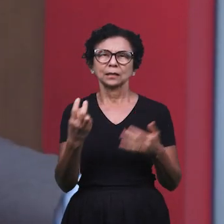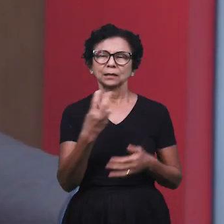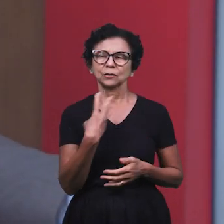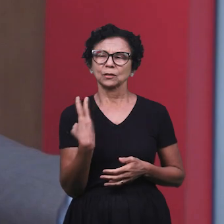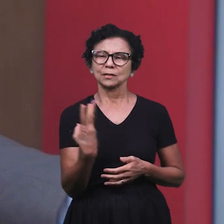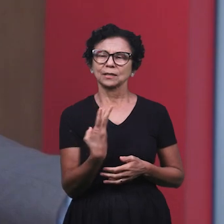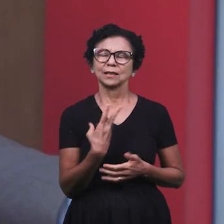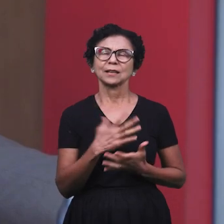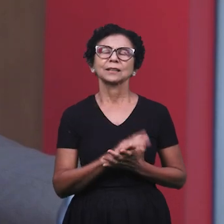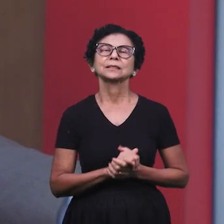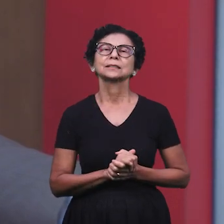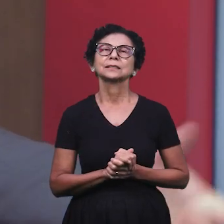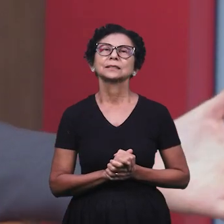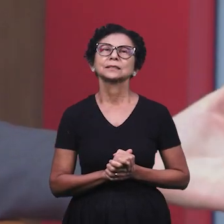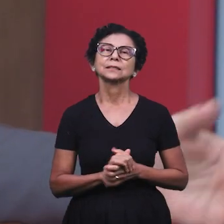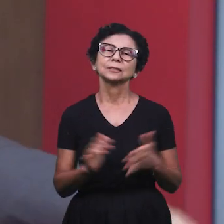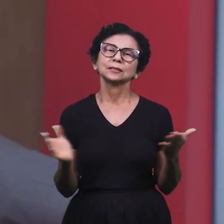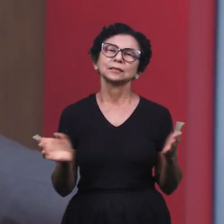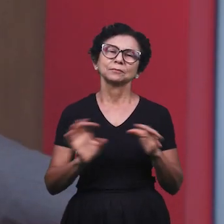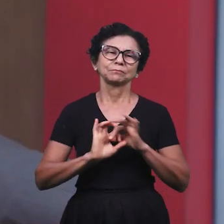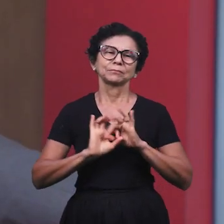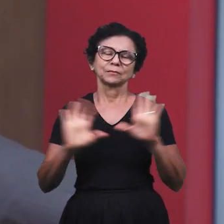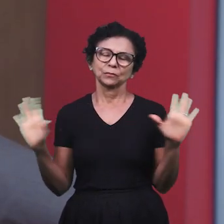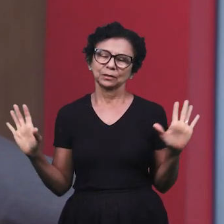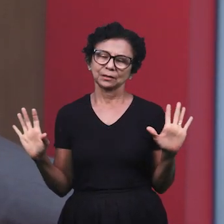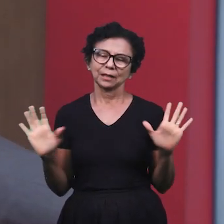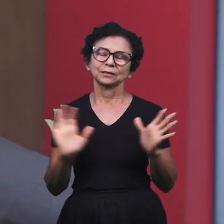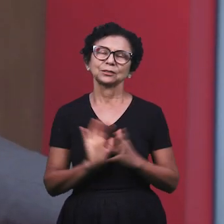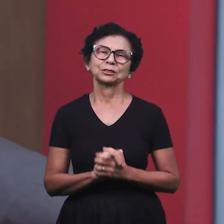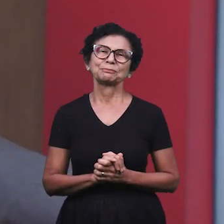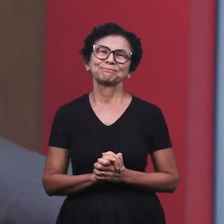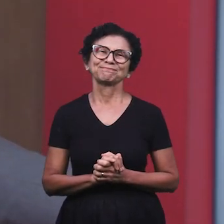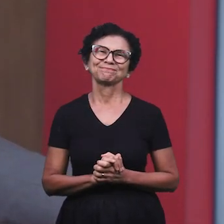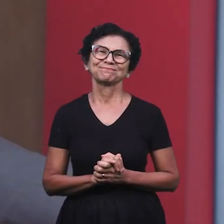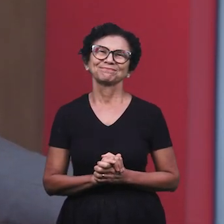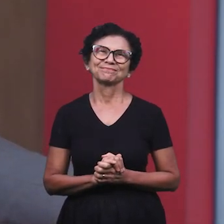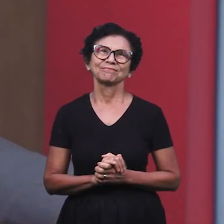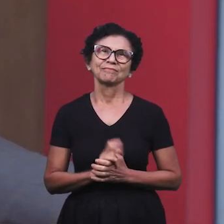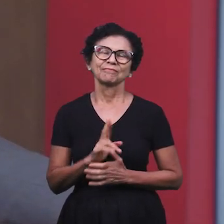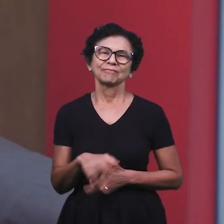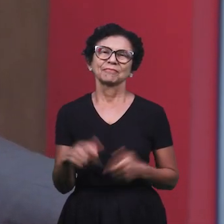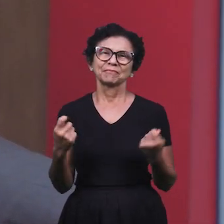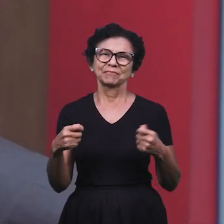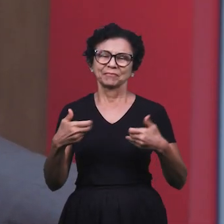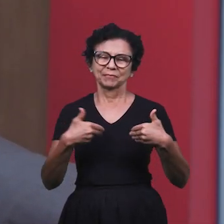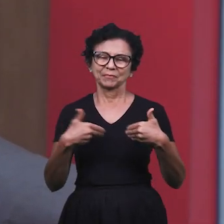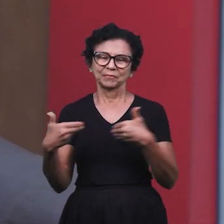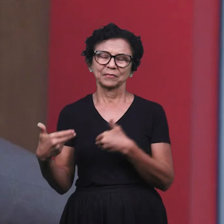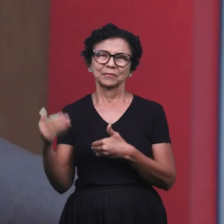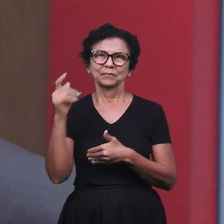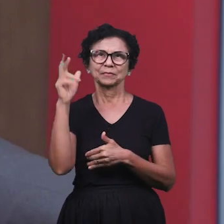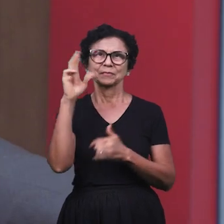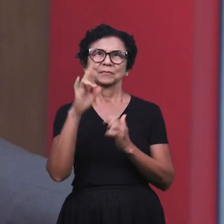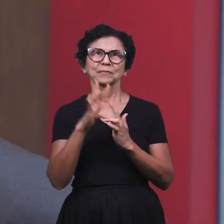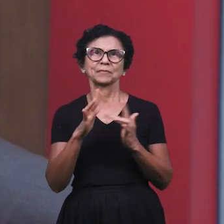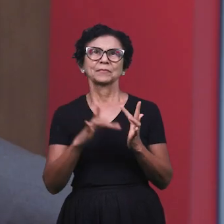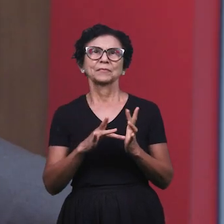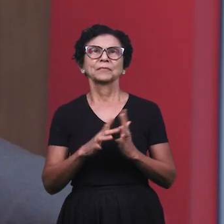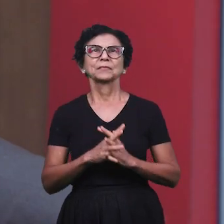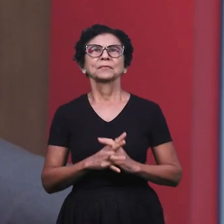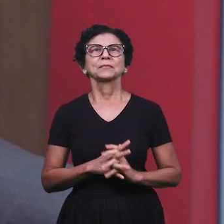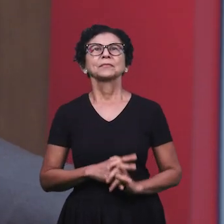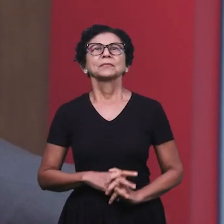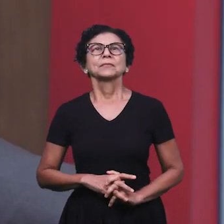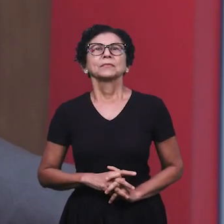com você. E estamos à disposição sempre que for necessário. E a paz do Senhor